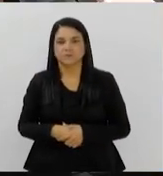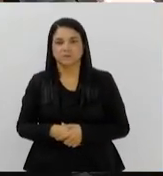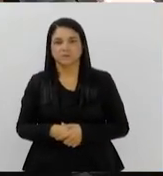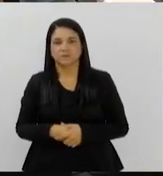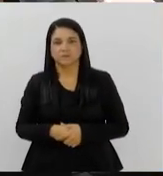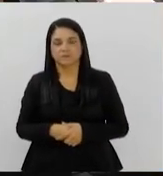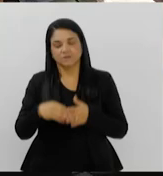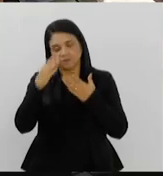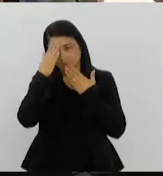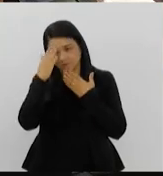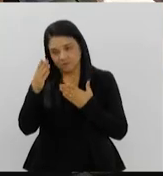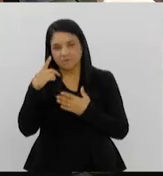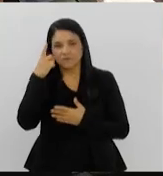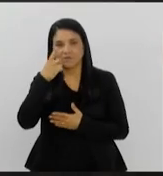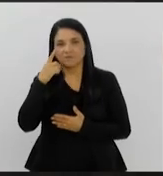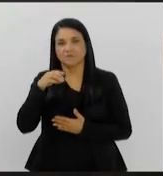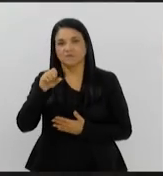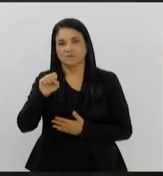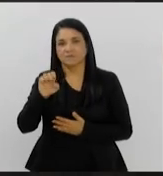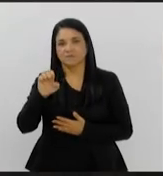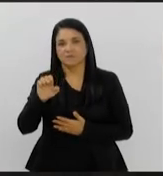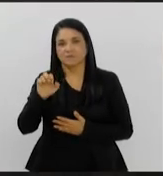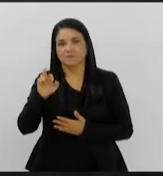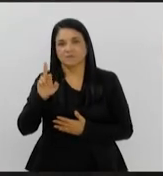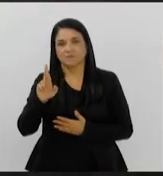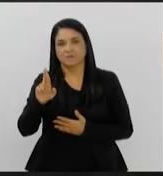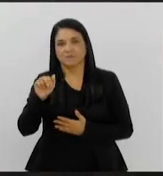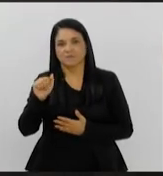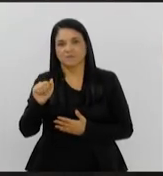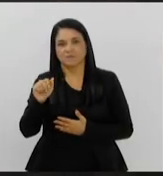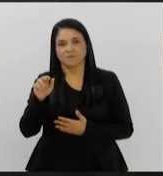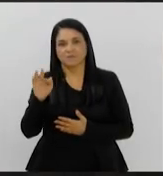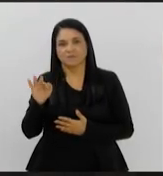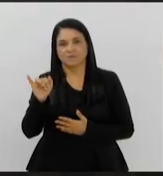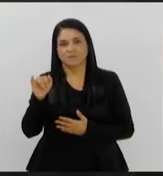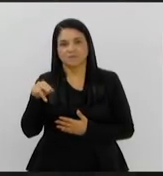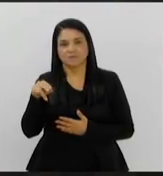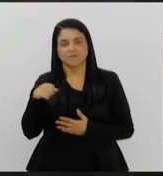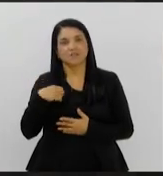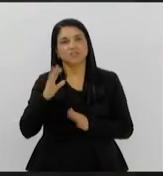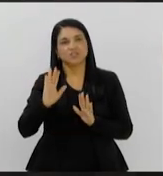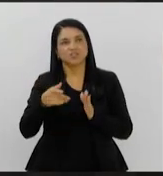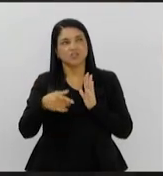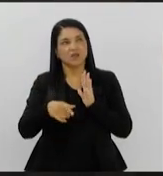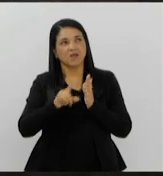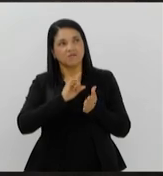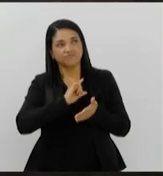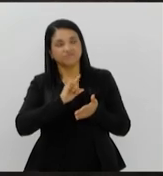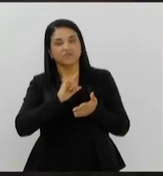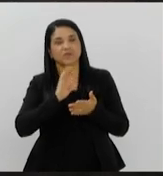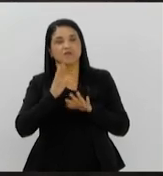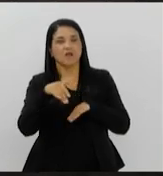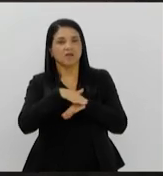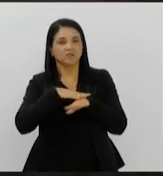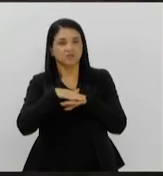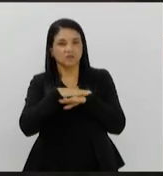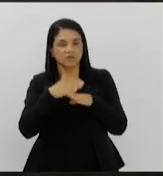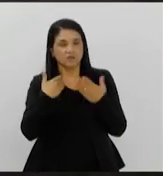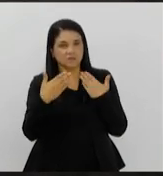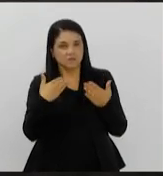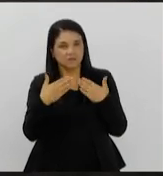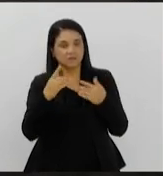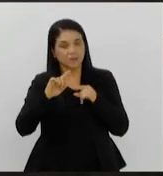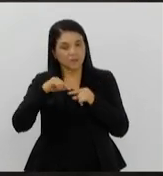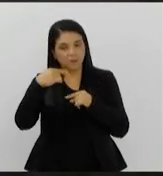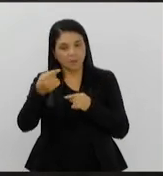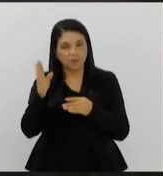Muito obrigado, deputado Serafini. A gente já vinha conversando, da gente, acho que pós-eleição agora, processo eleitoral, a gente já trabalhar para